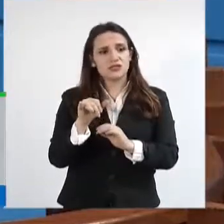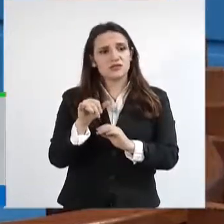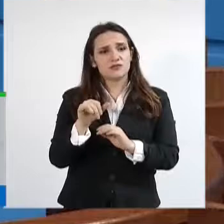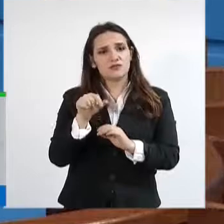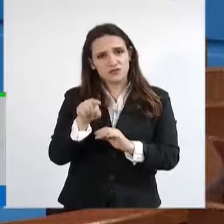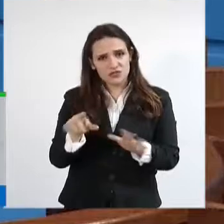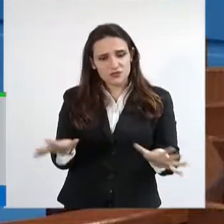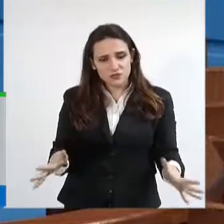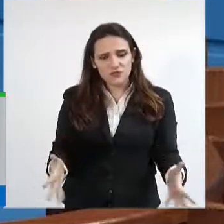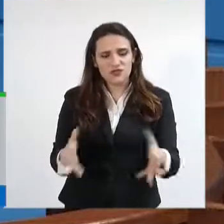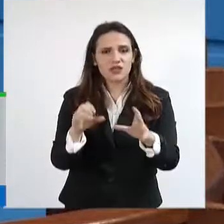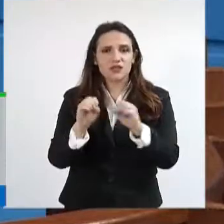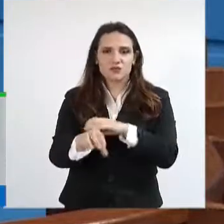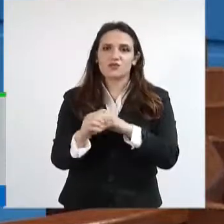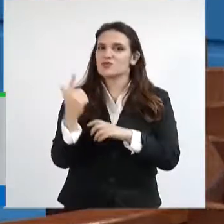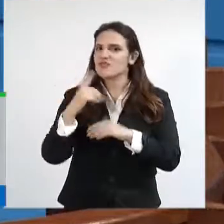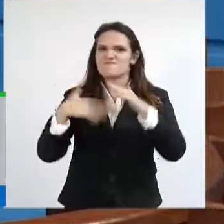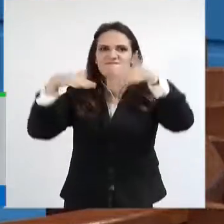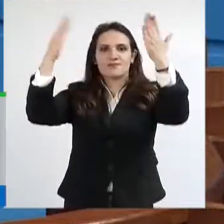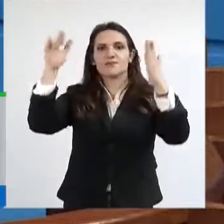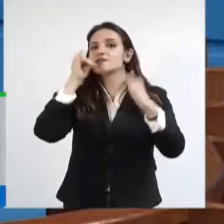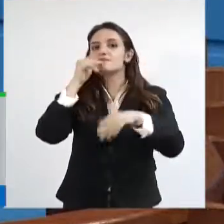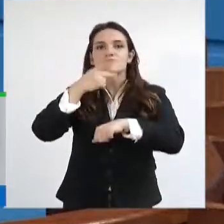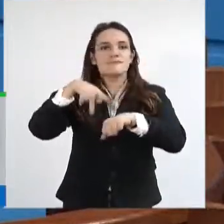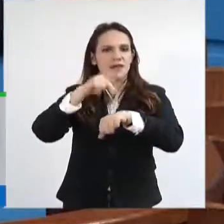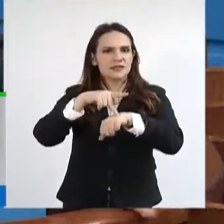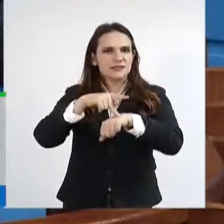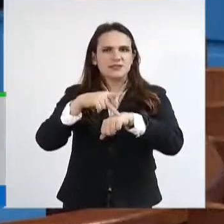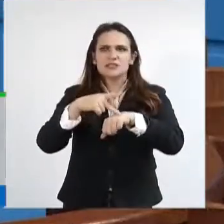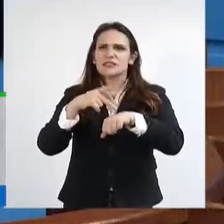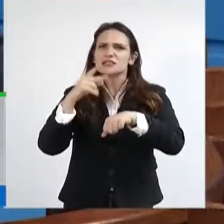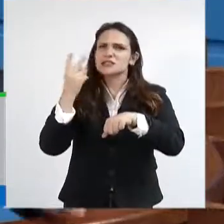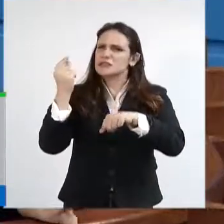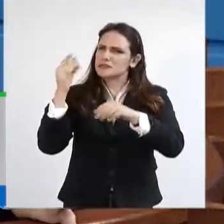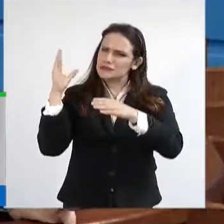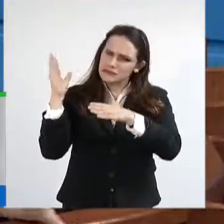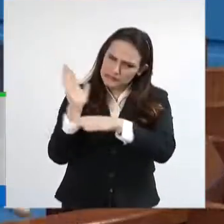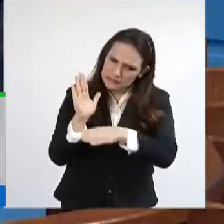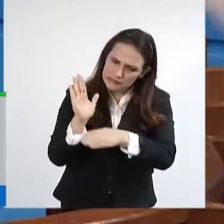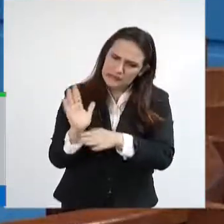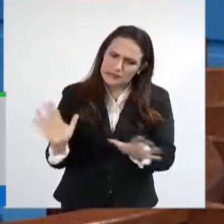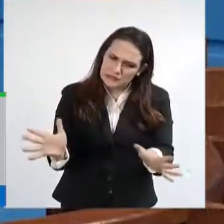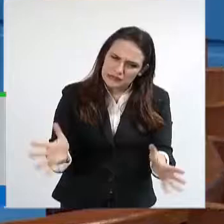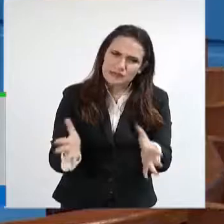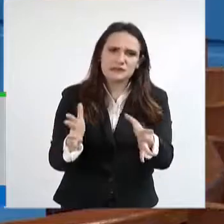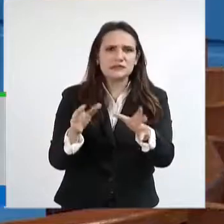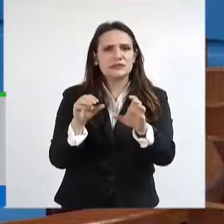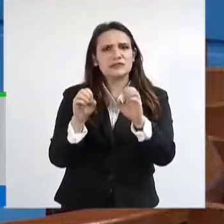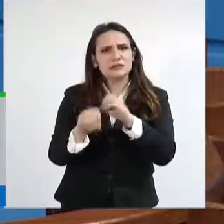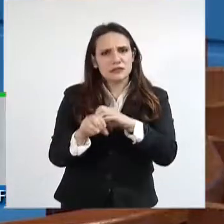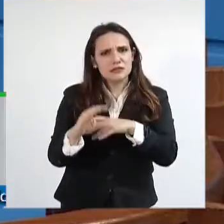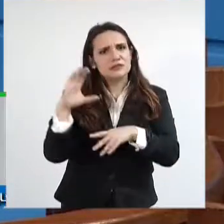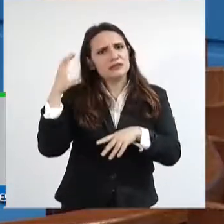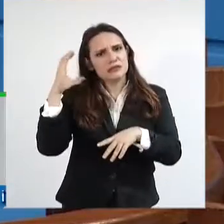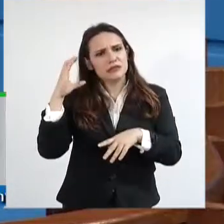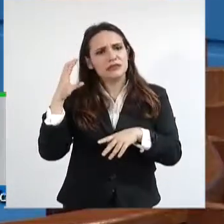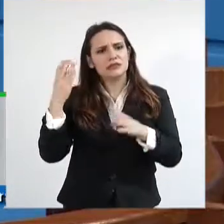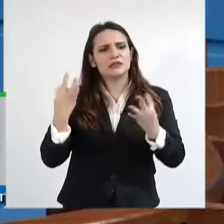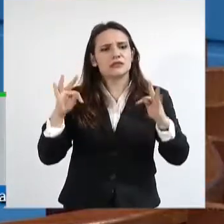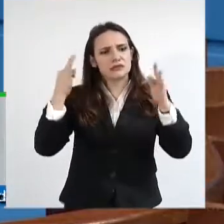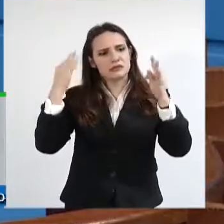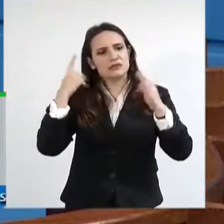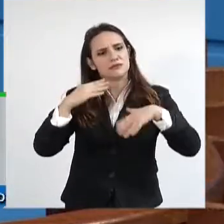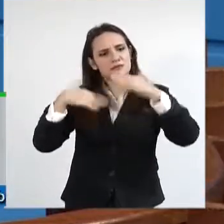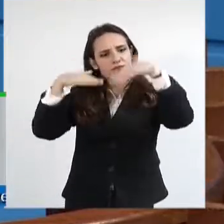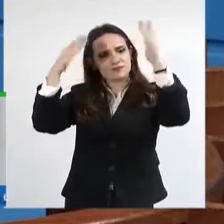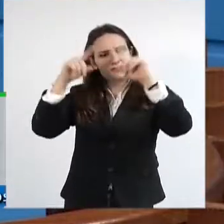está lá na frente. Está lá na frente. Quem investiu em pesquisa, em tecnologia, está lá na frente. Agora, quem